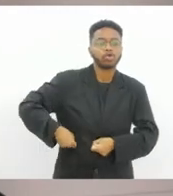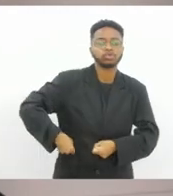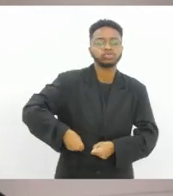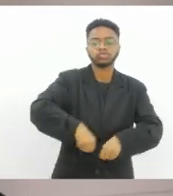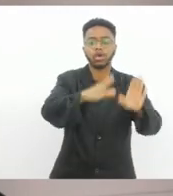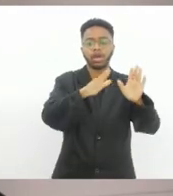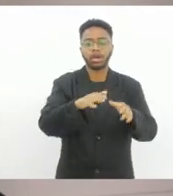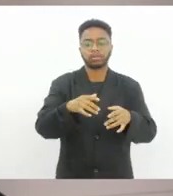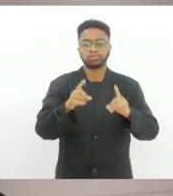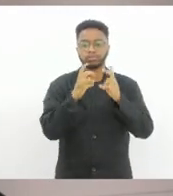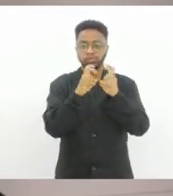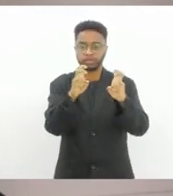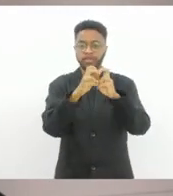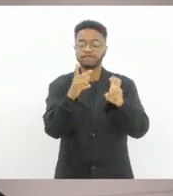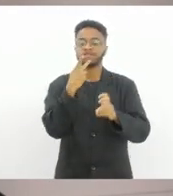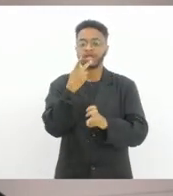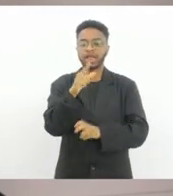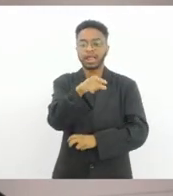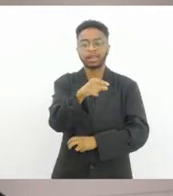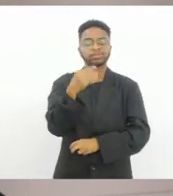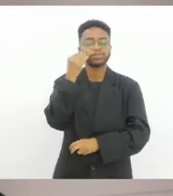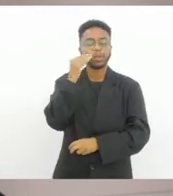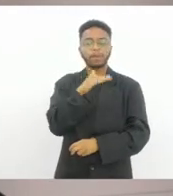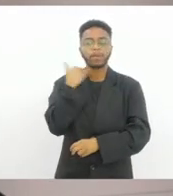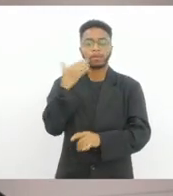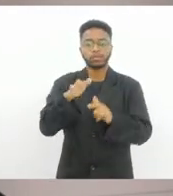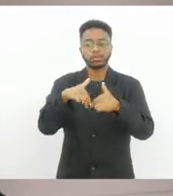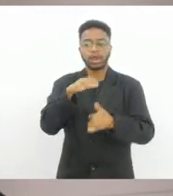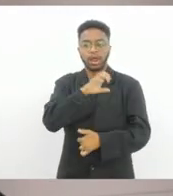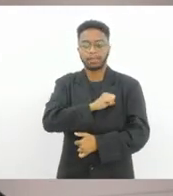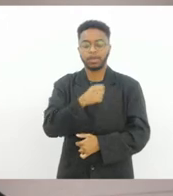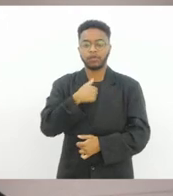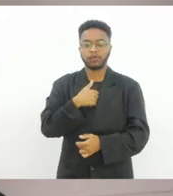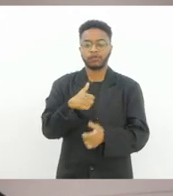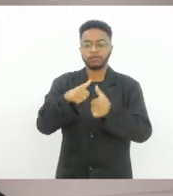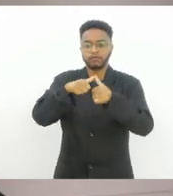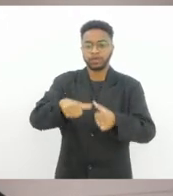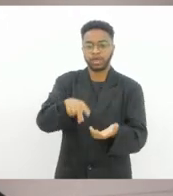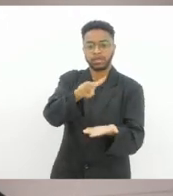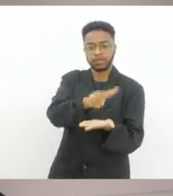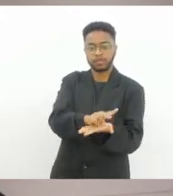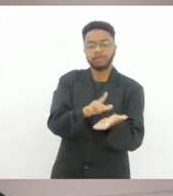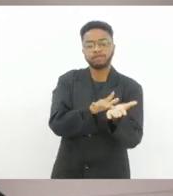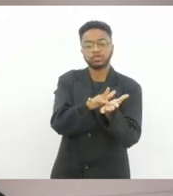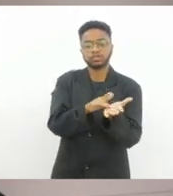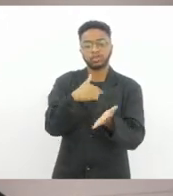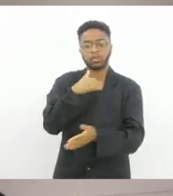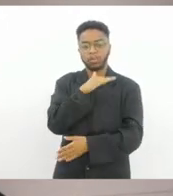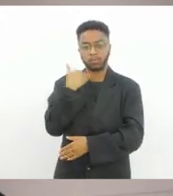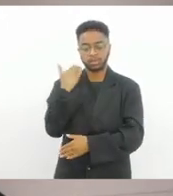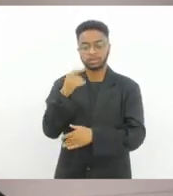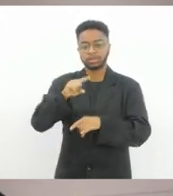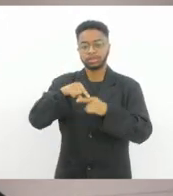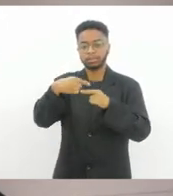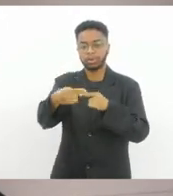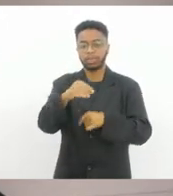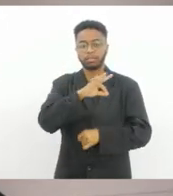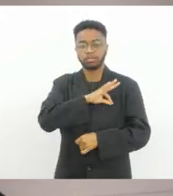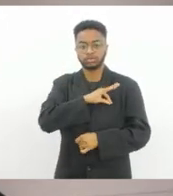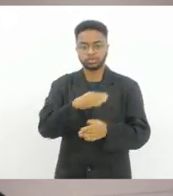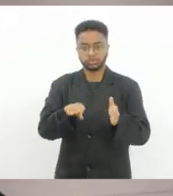amor. E eu fiquei ali jogada, fingindo de morta. O carro da polícia chegou,